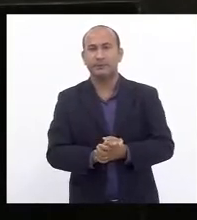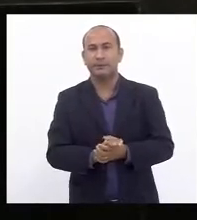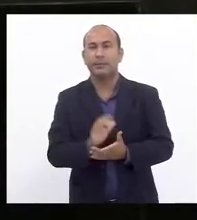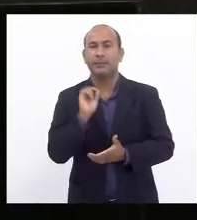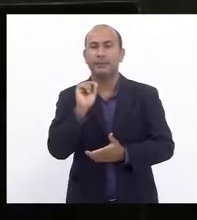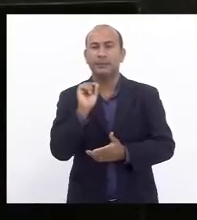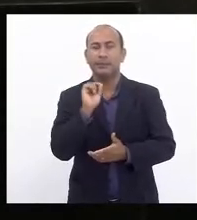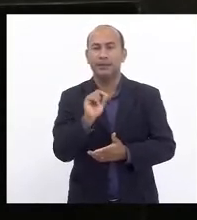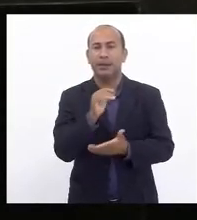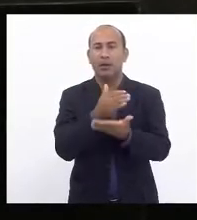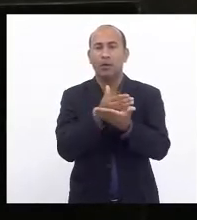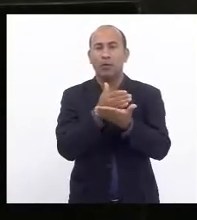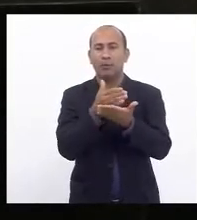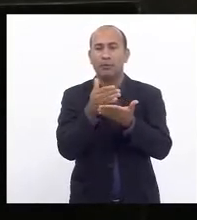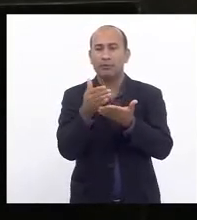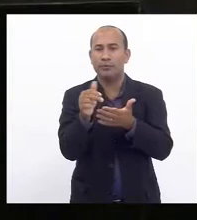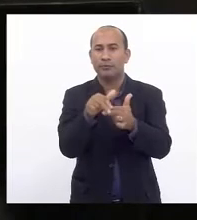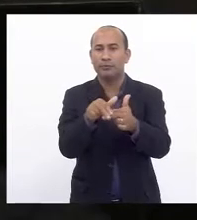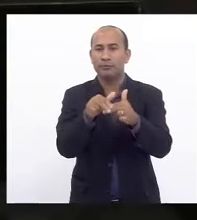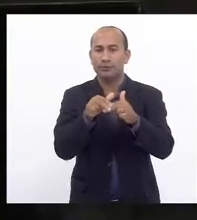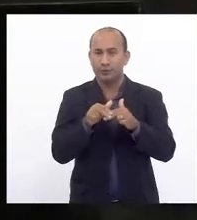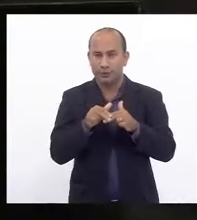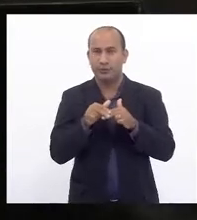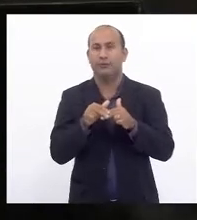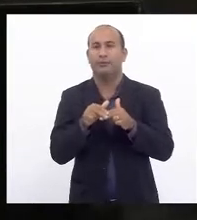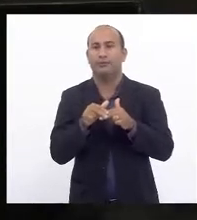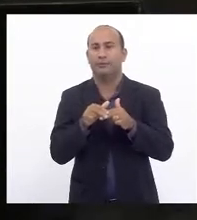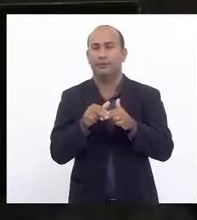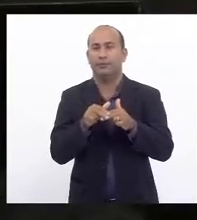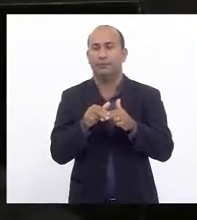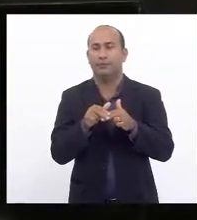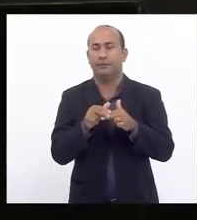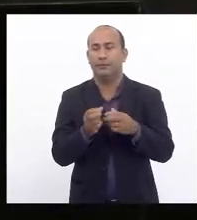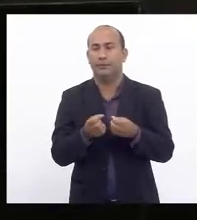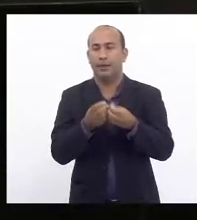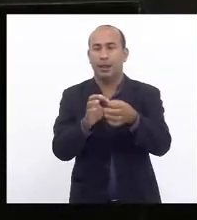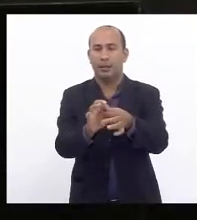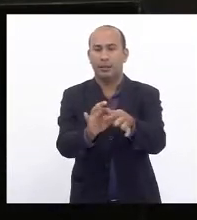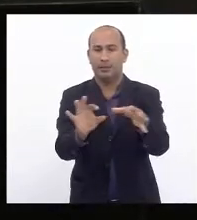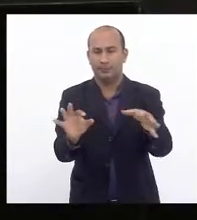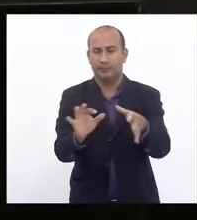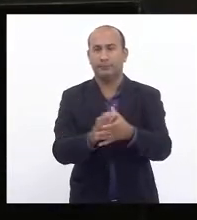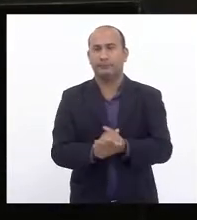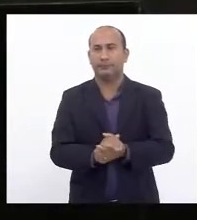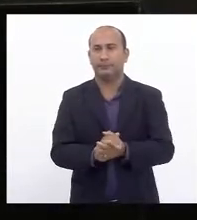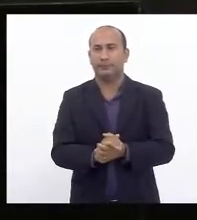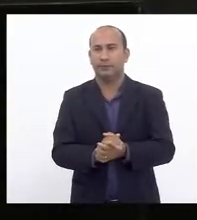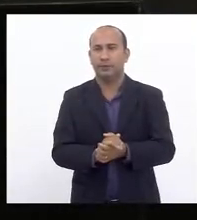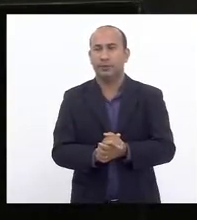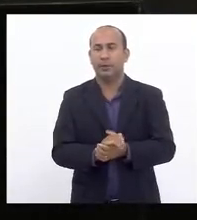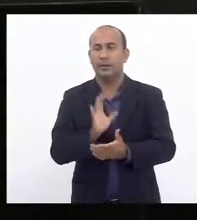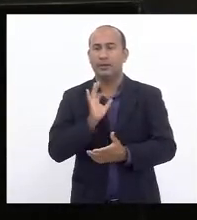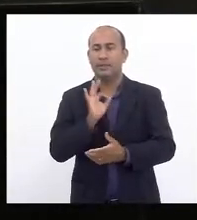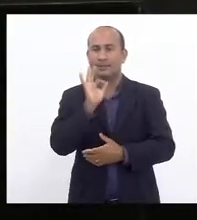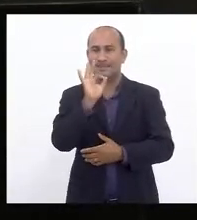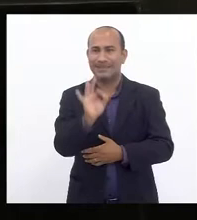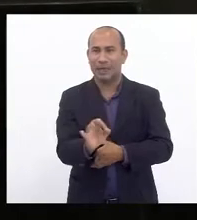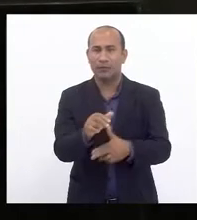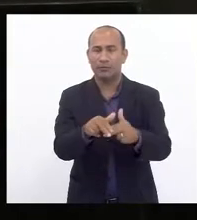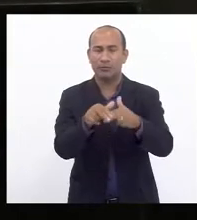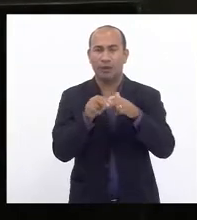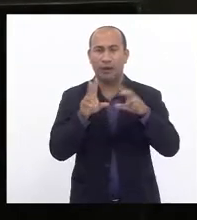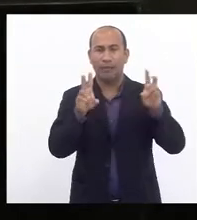que deu entrada aqui para conceder essa isenção. E justamente porque esse é um